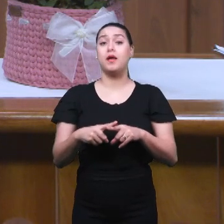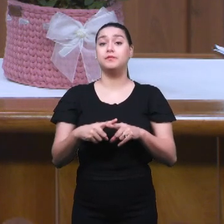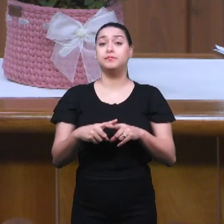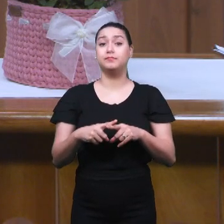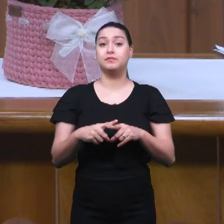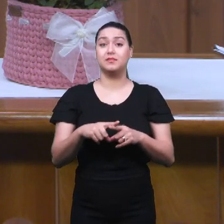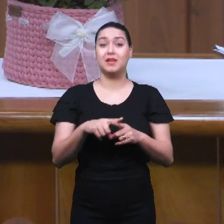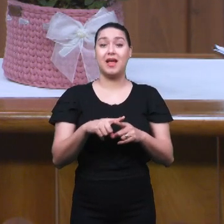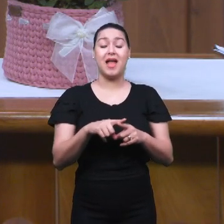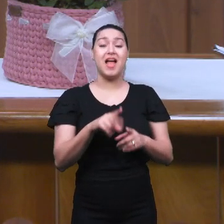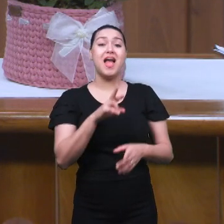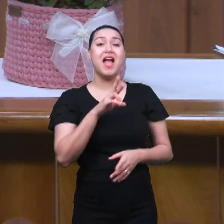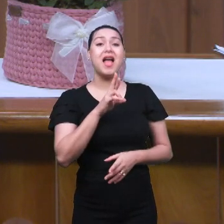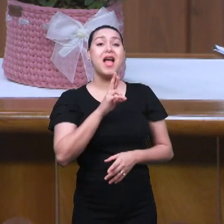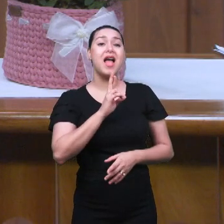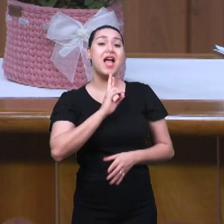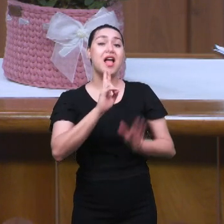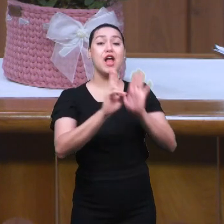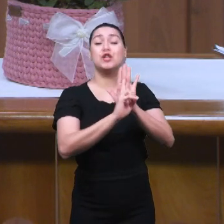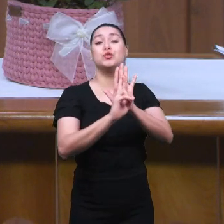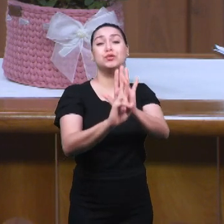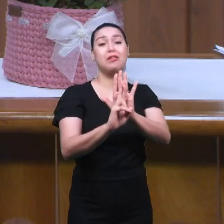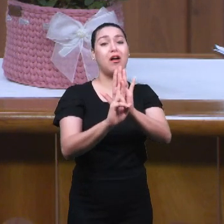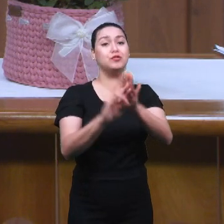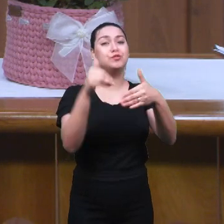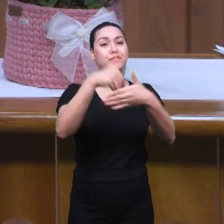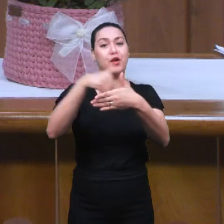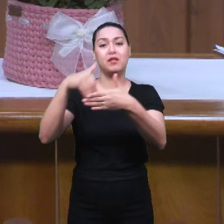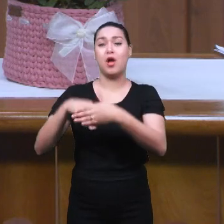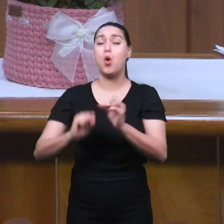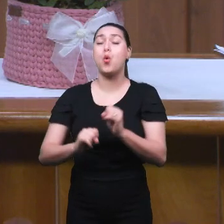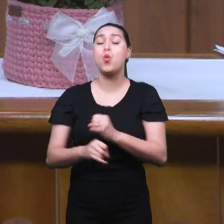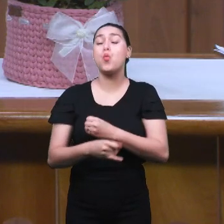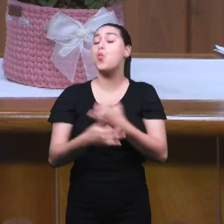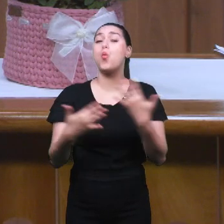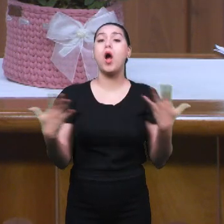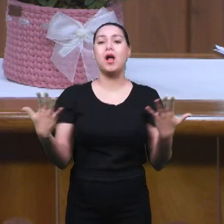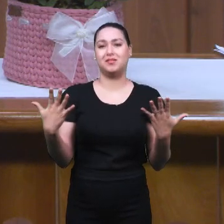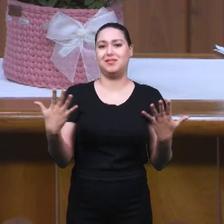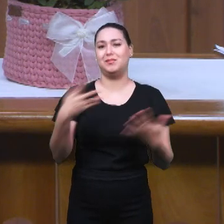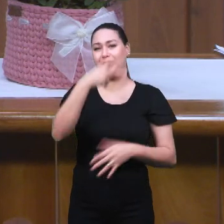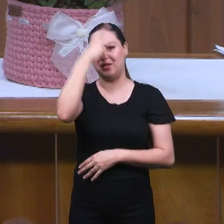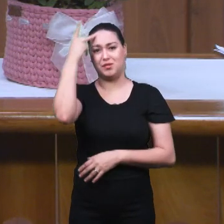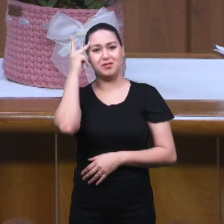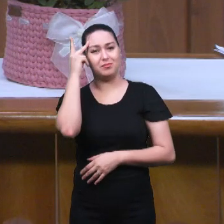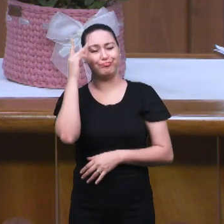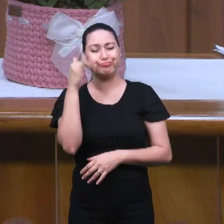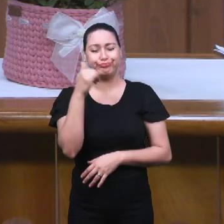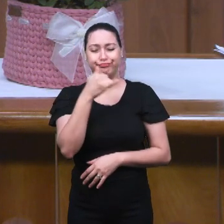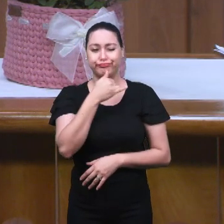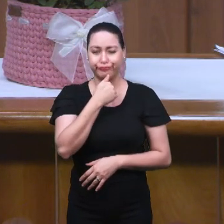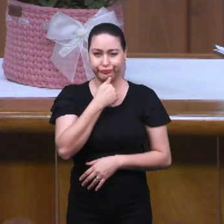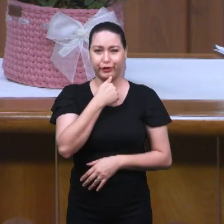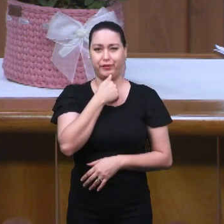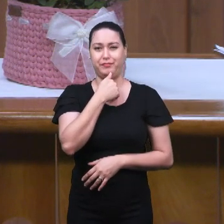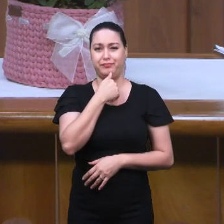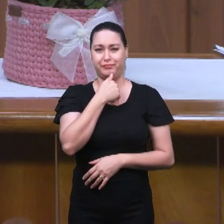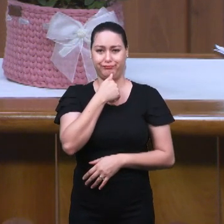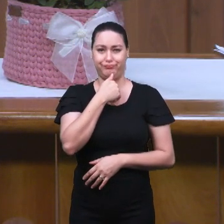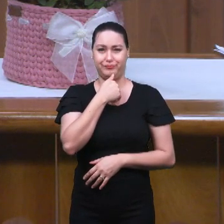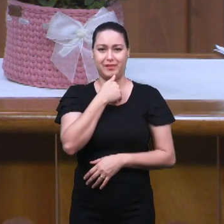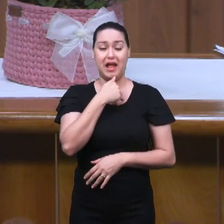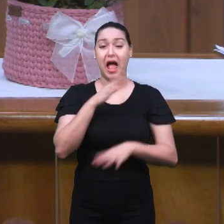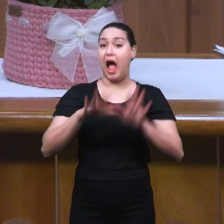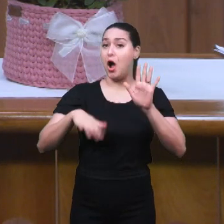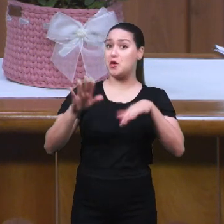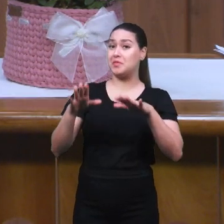resultado de eleição. Então, quantas pessoas, milhares, estarão decepcionados? Alguns